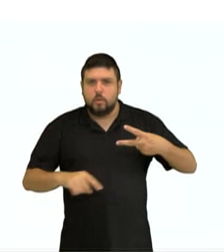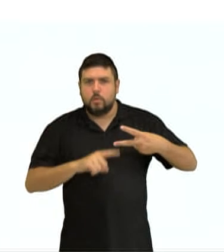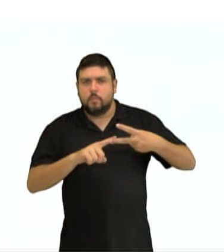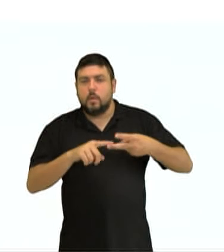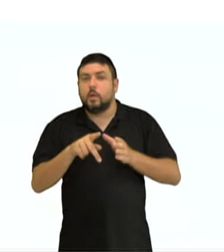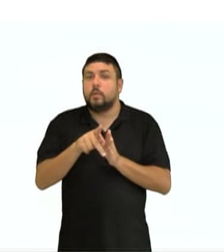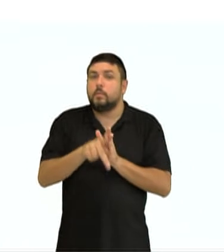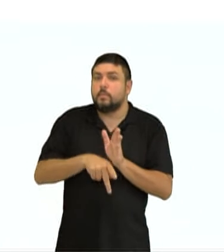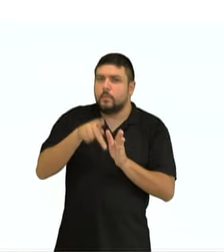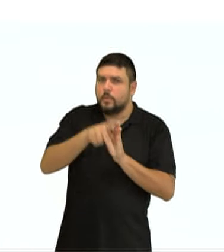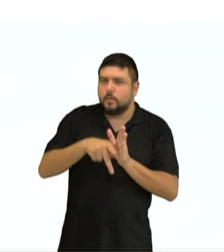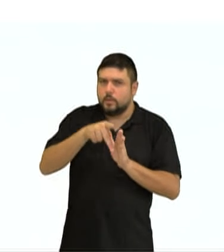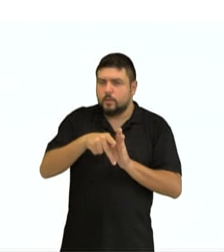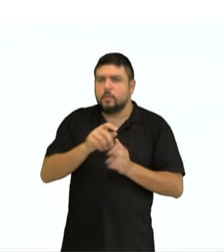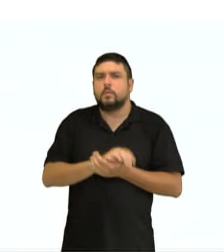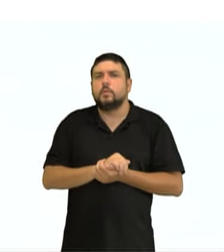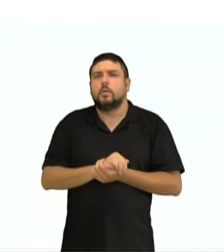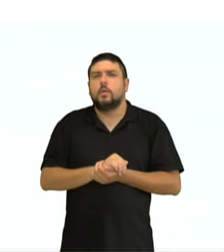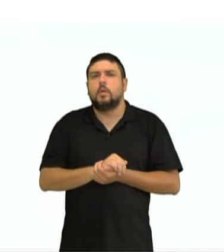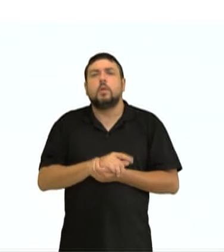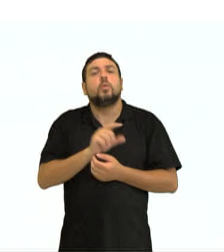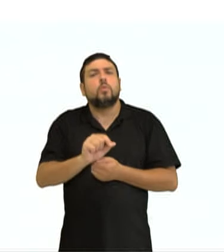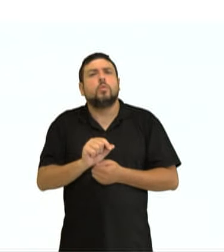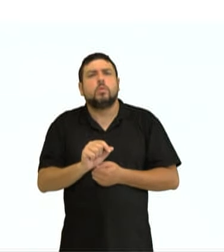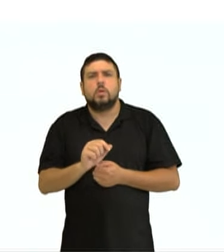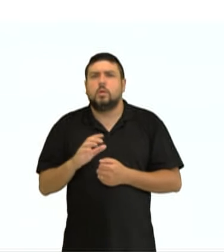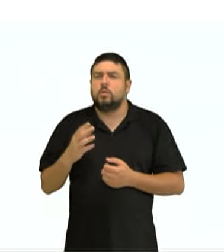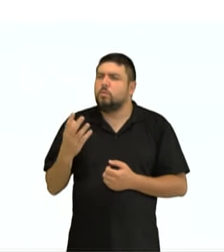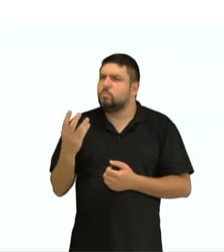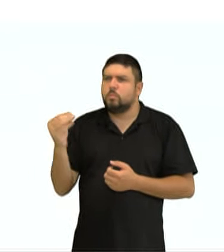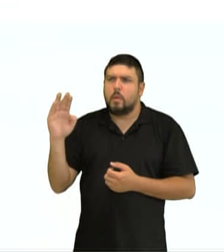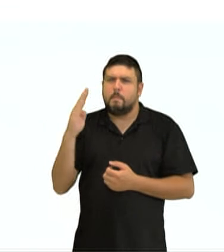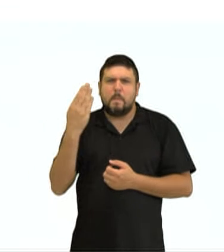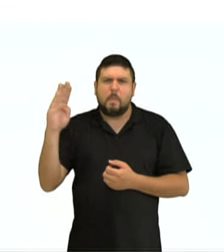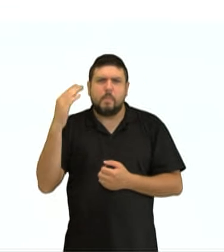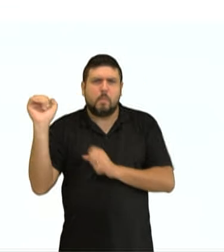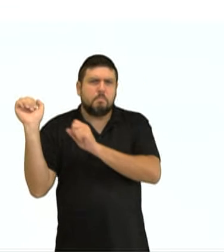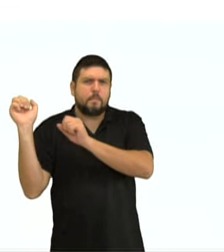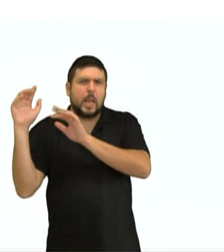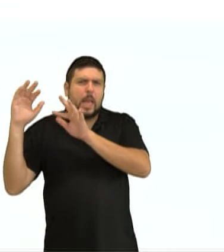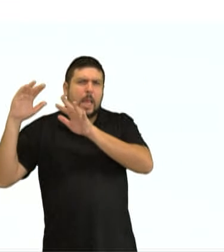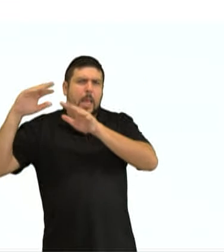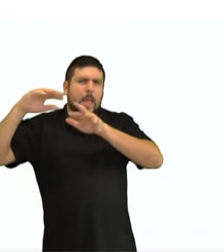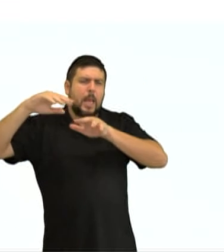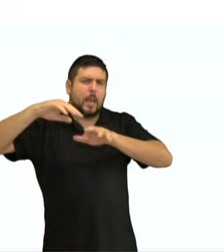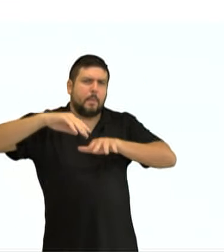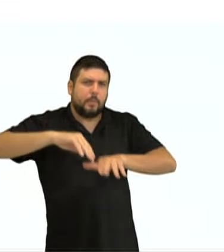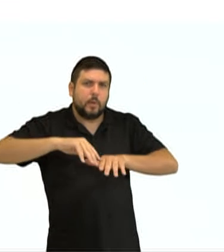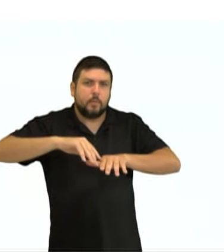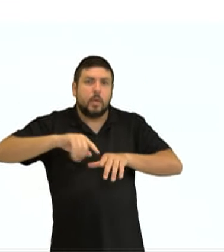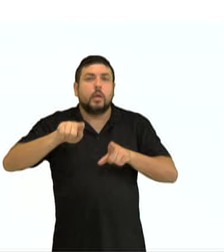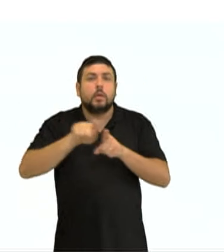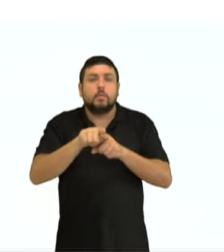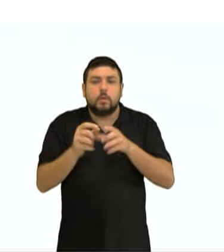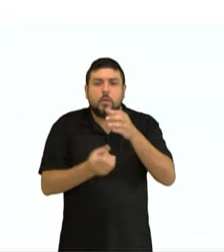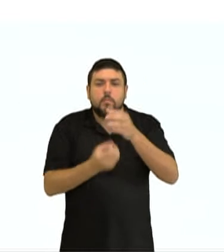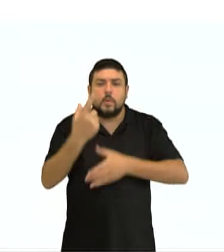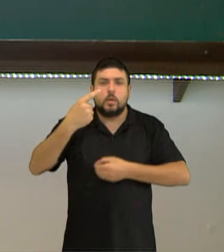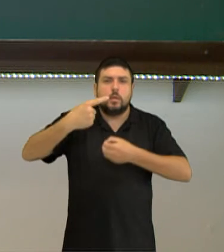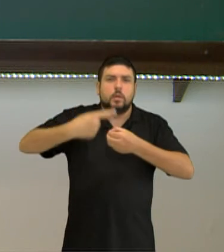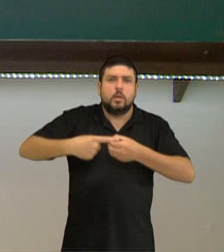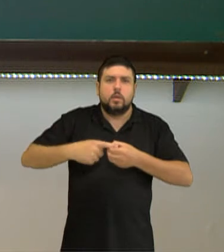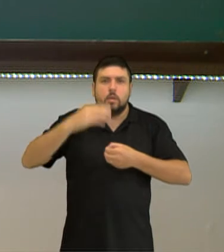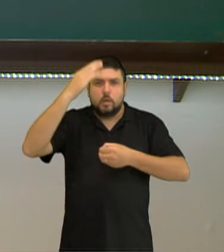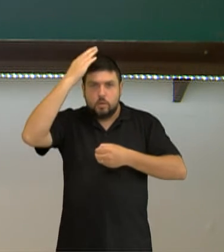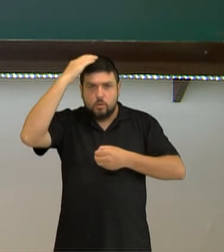as bandeiras para cá, em busca de jazidas maiores, e a fundação das cidades aqui do Paraná, Curitiba sendo fundada